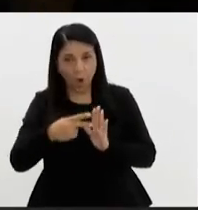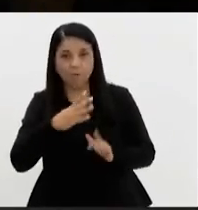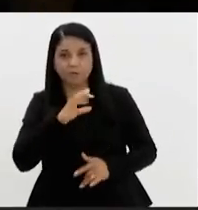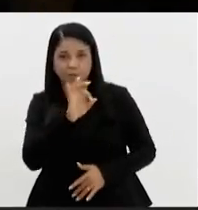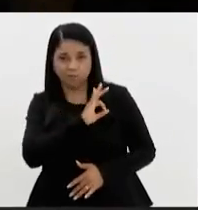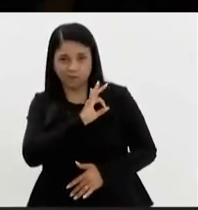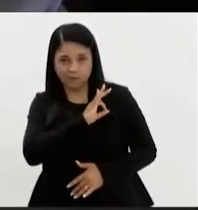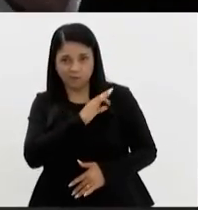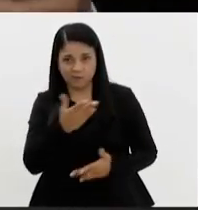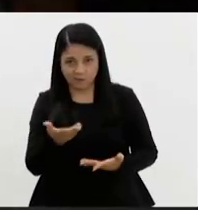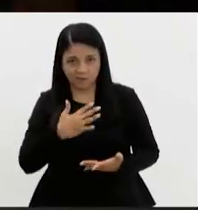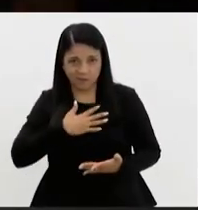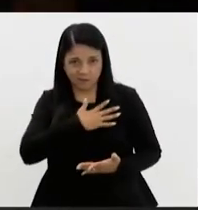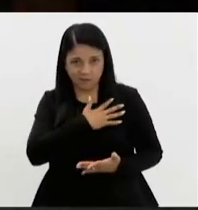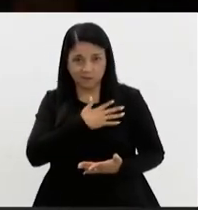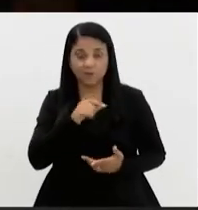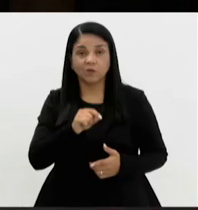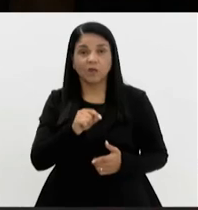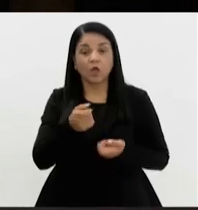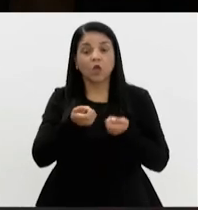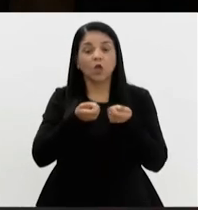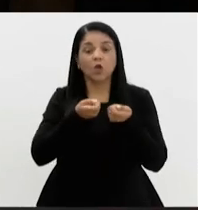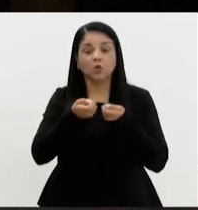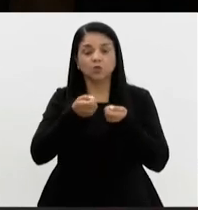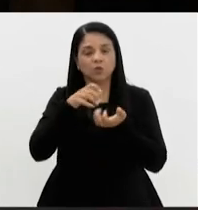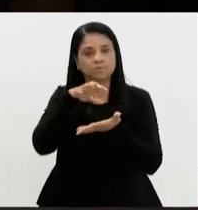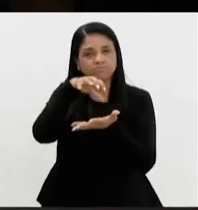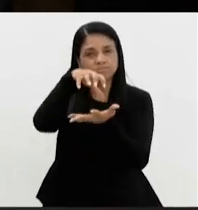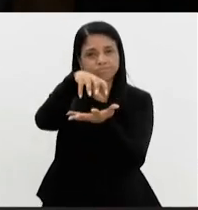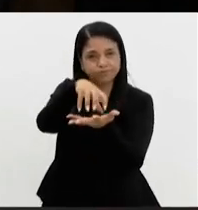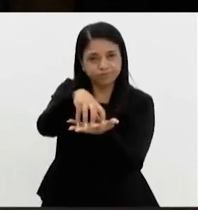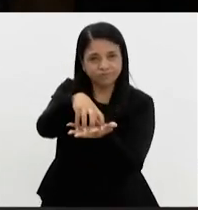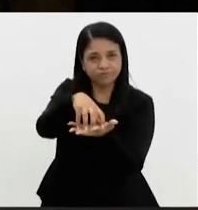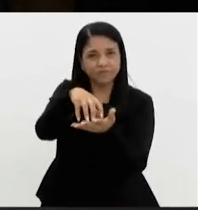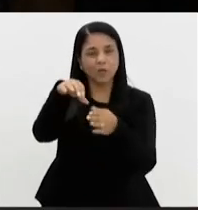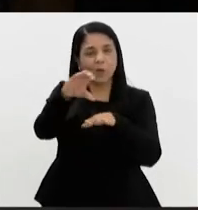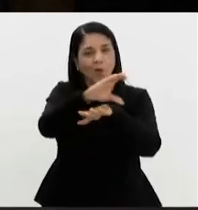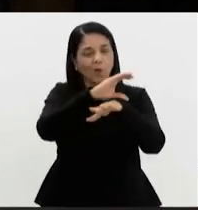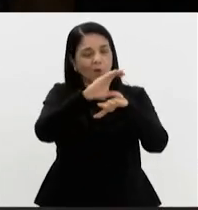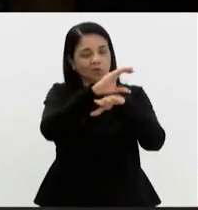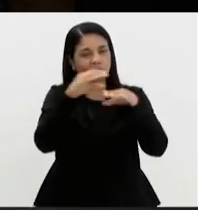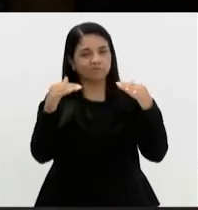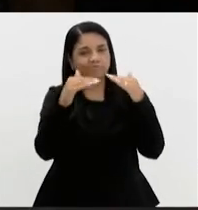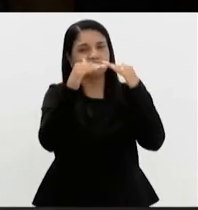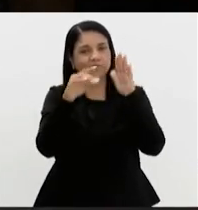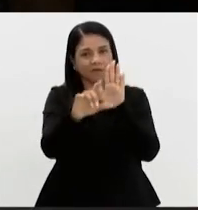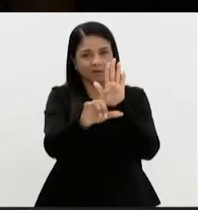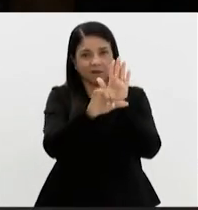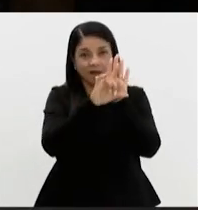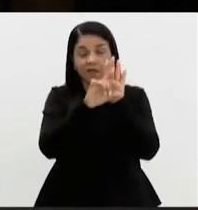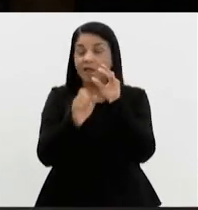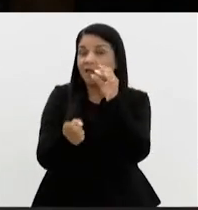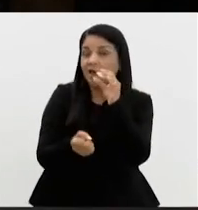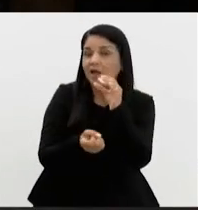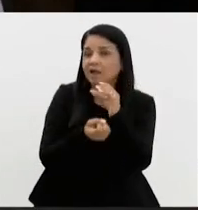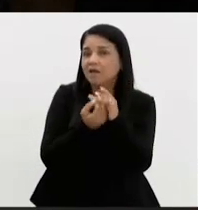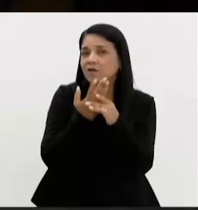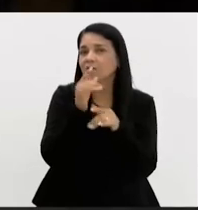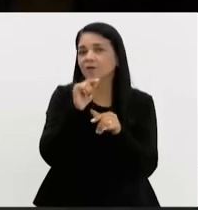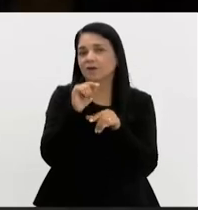e que hoje convive conjuntamente que é o controle concentrado de constitucionalidade das leis que foi criado